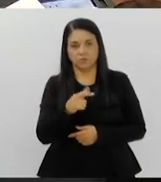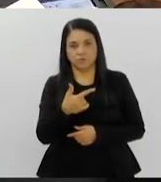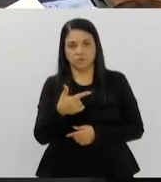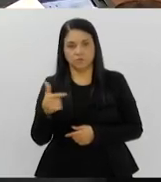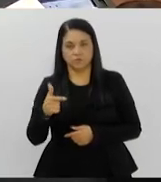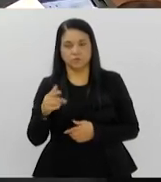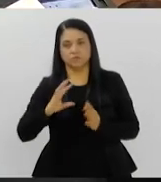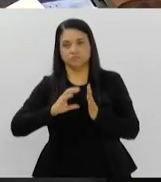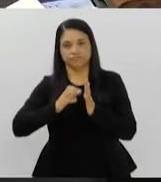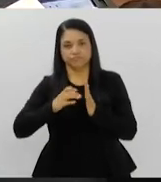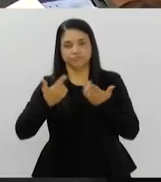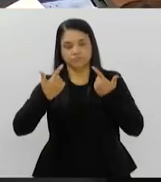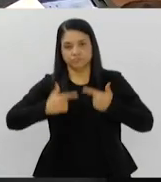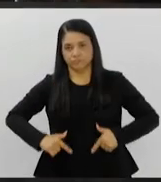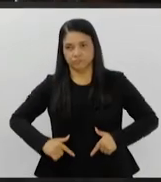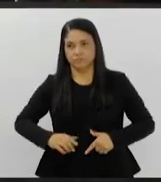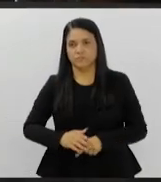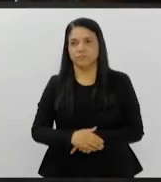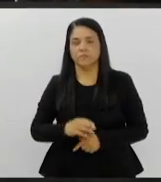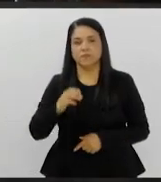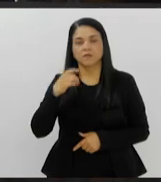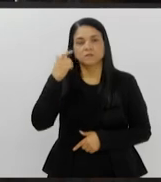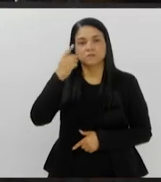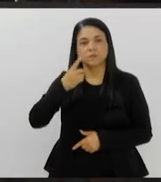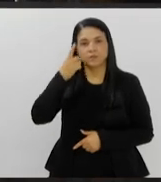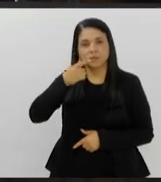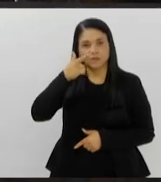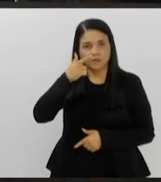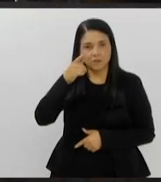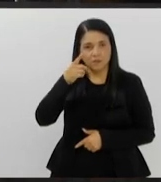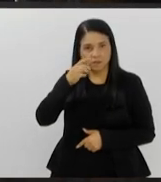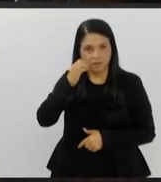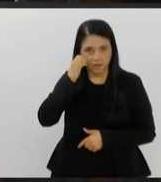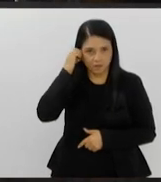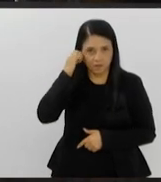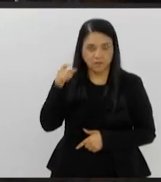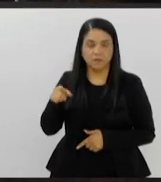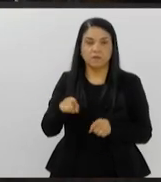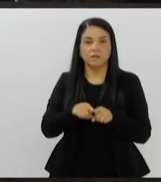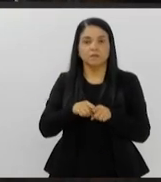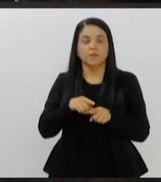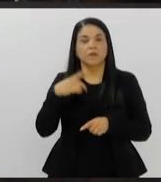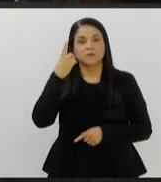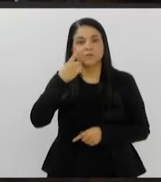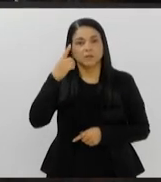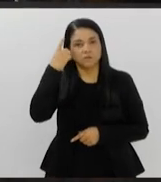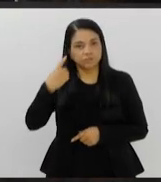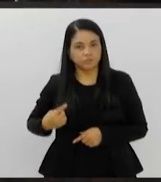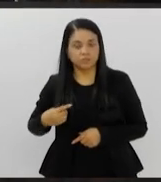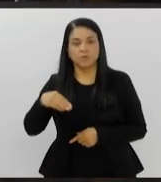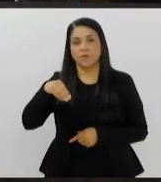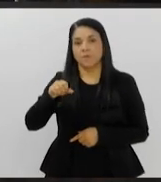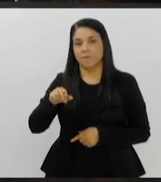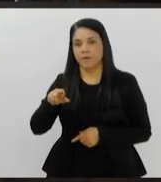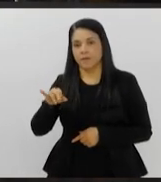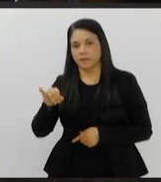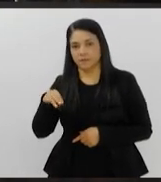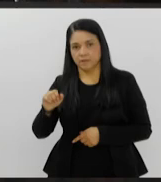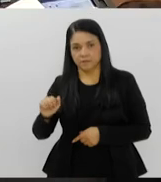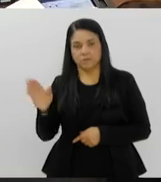Abstenção. A deputada Élica, da deputada Dani Balbi, Marina do MST também.